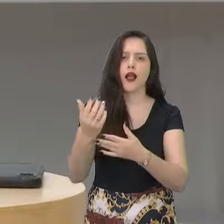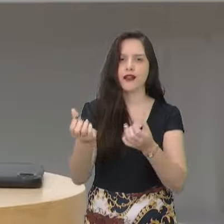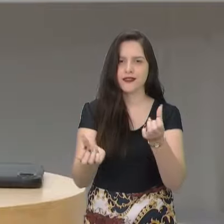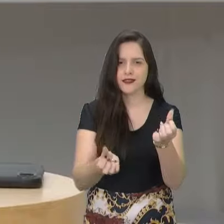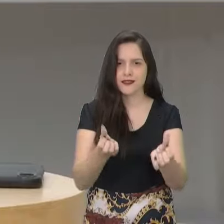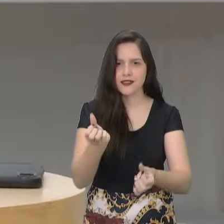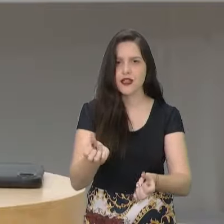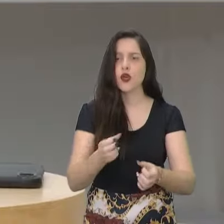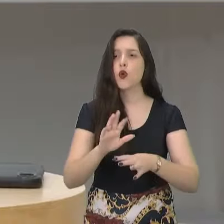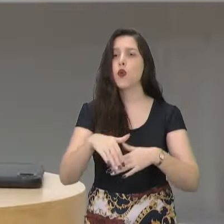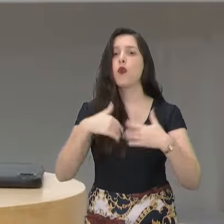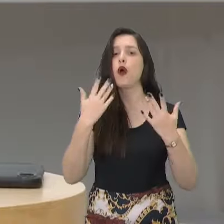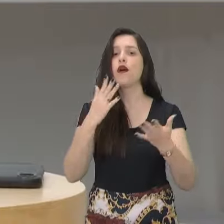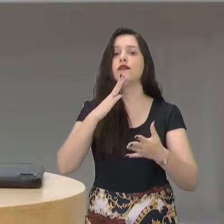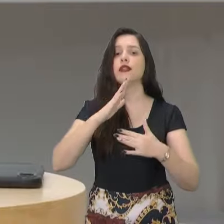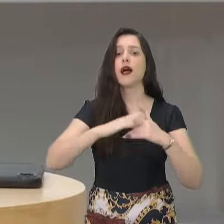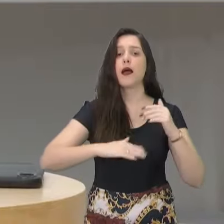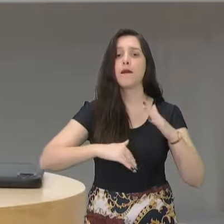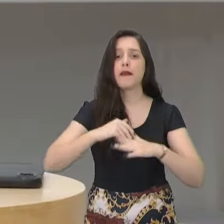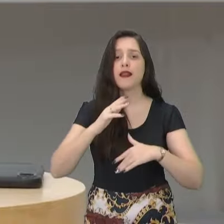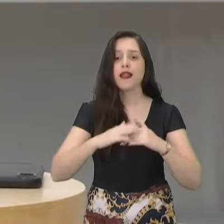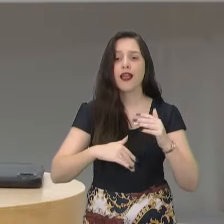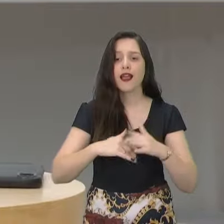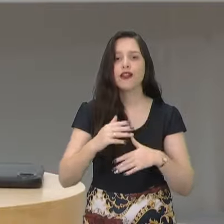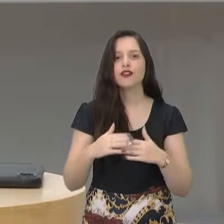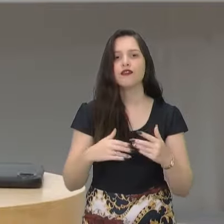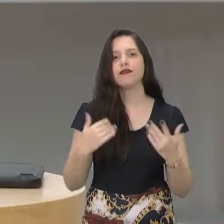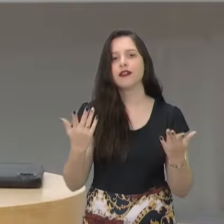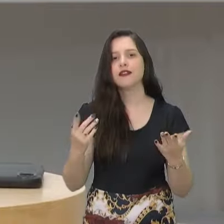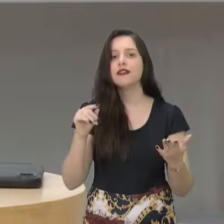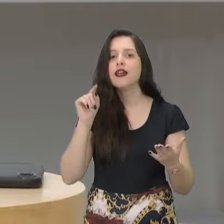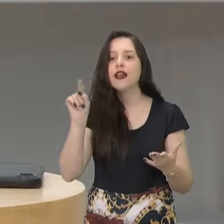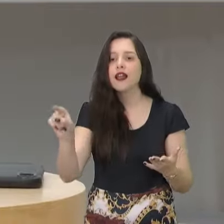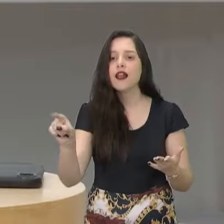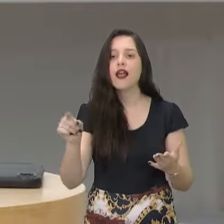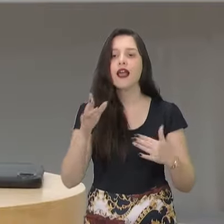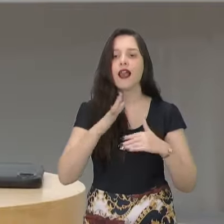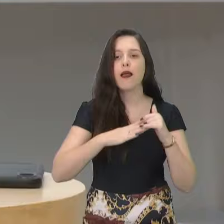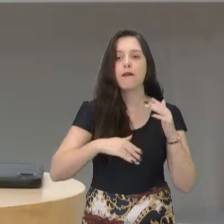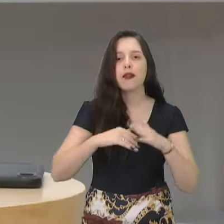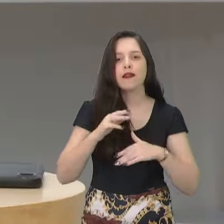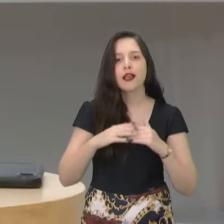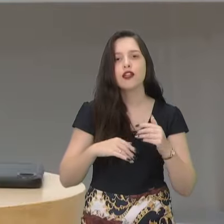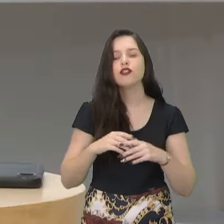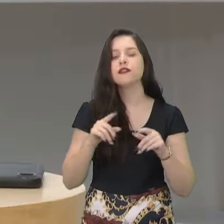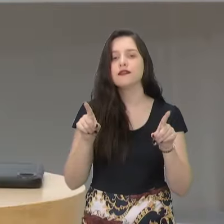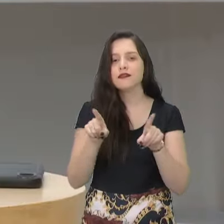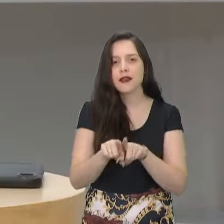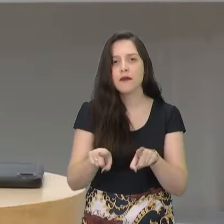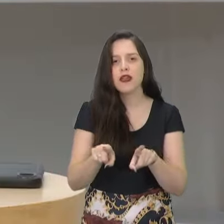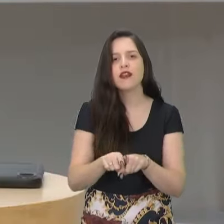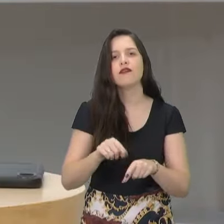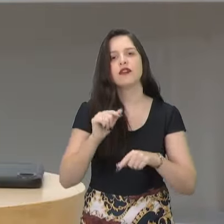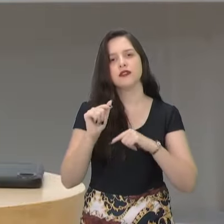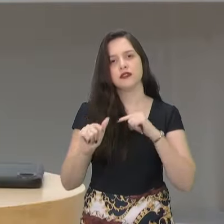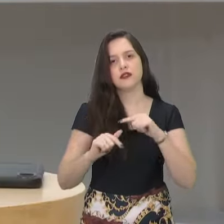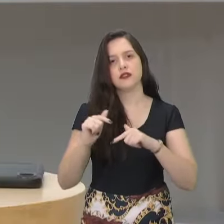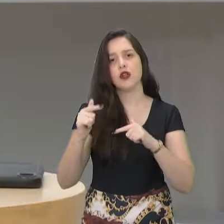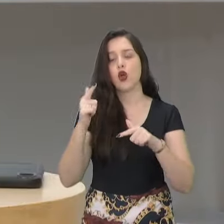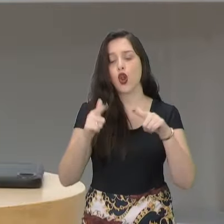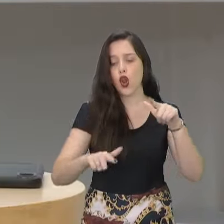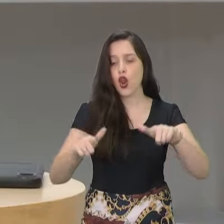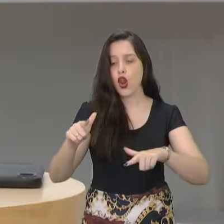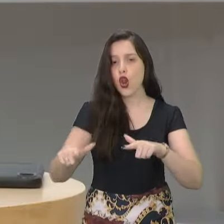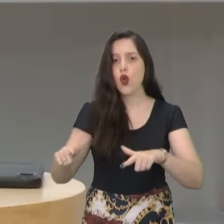as habilidades da formação geral básica e as habilidades dos eixos estruturantes que também vão ser trabalhados ao longo das